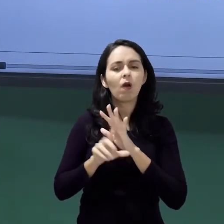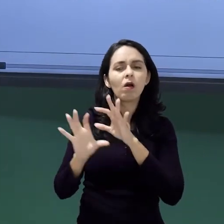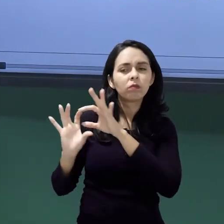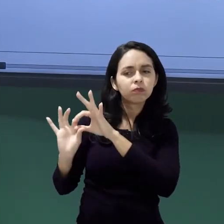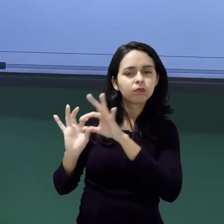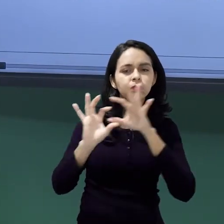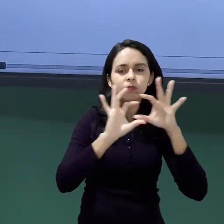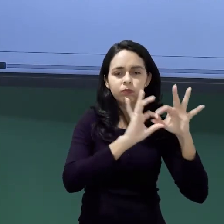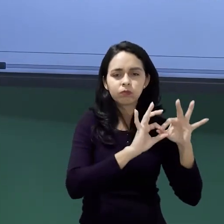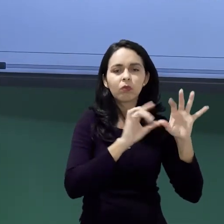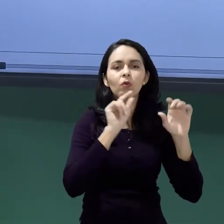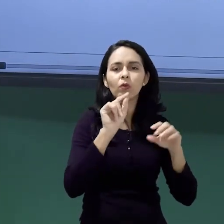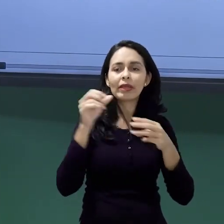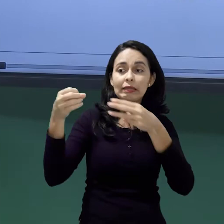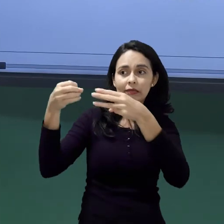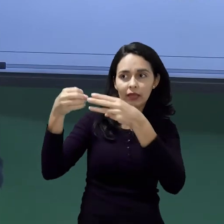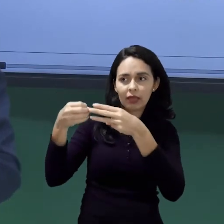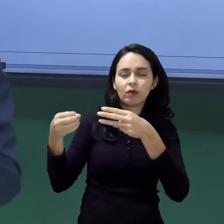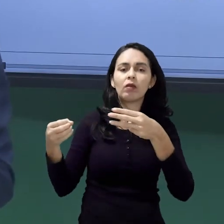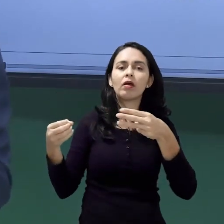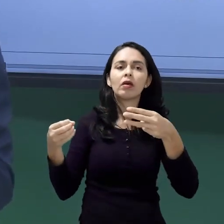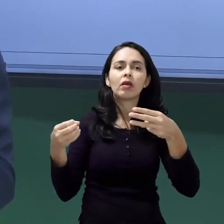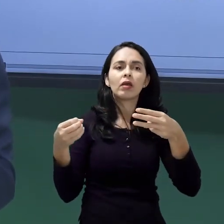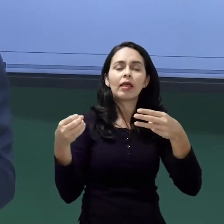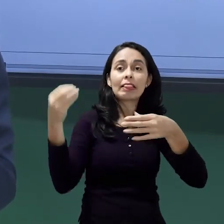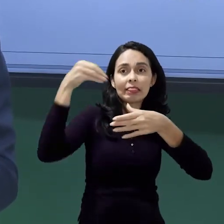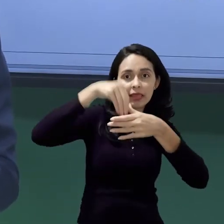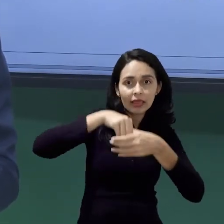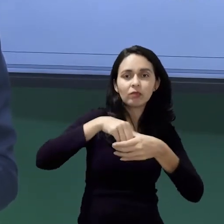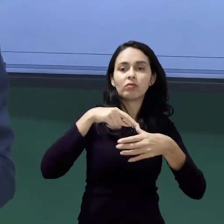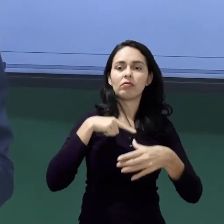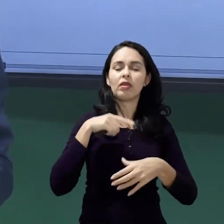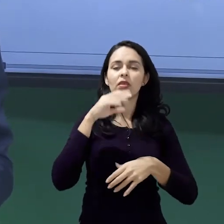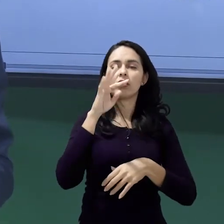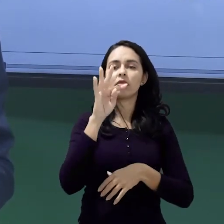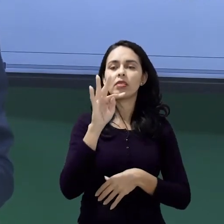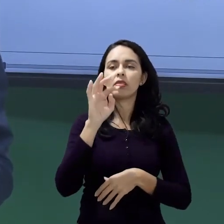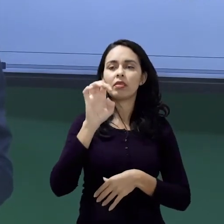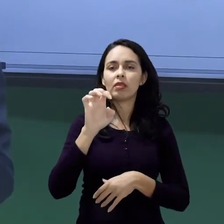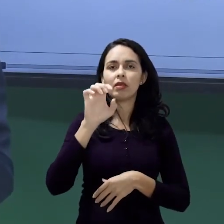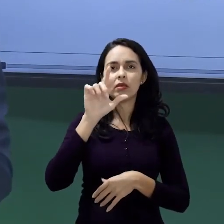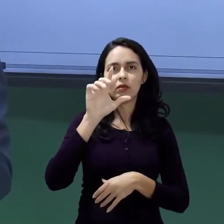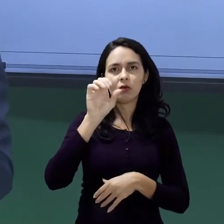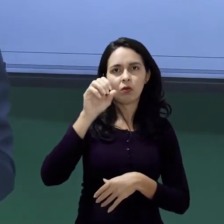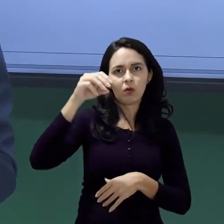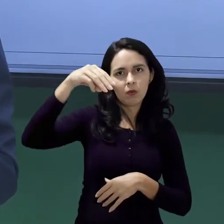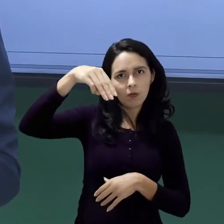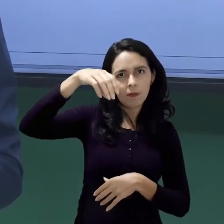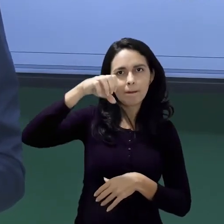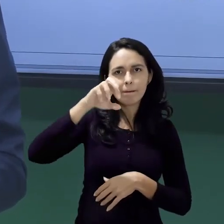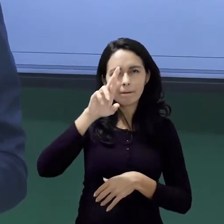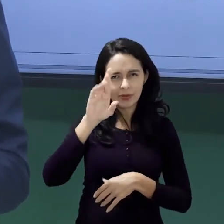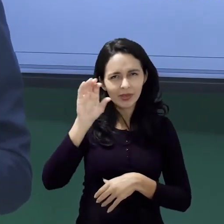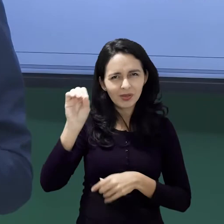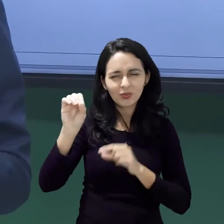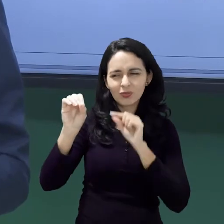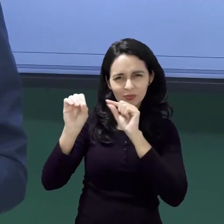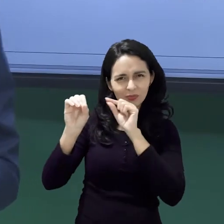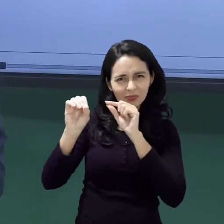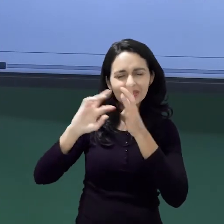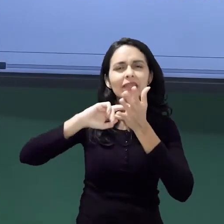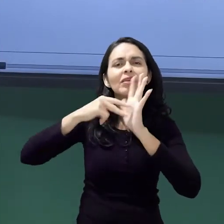vai ter uma correlação com o telômero o telômero a gente encontra dentro da célula e esse